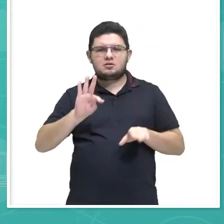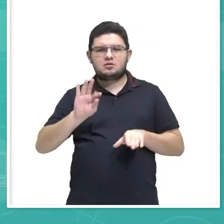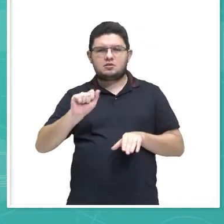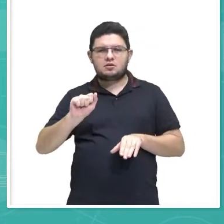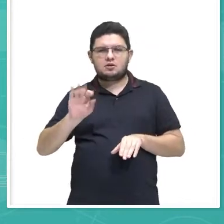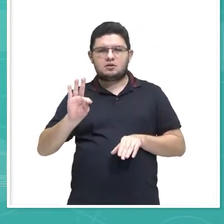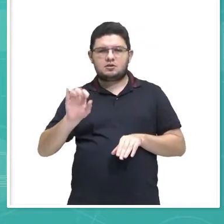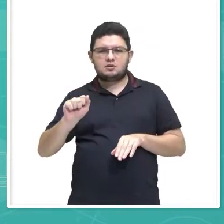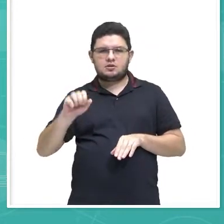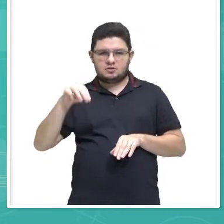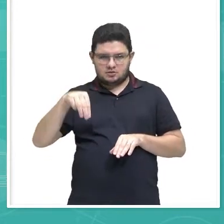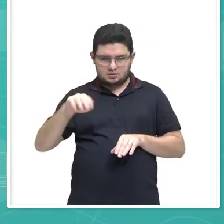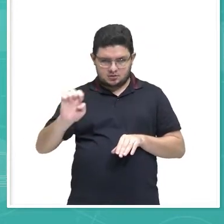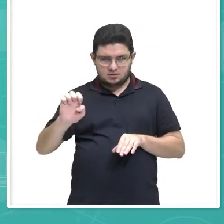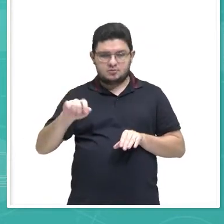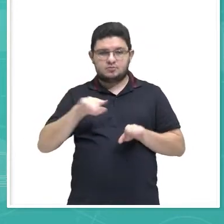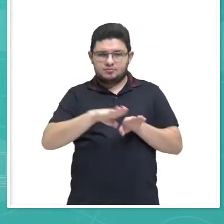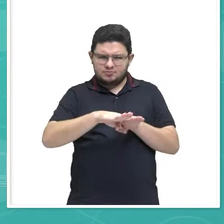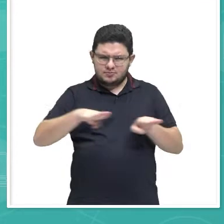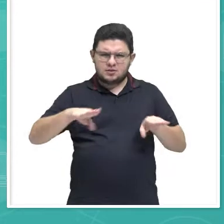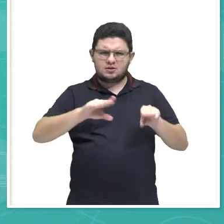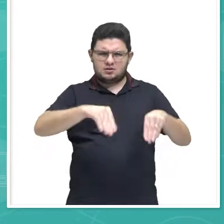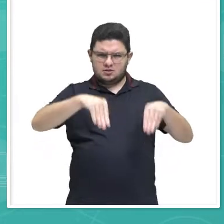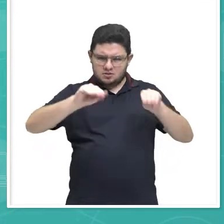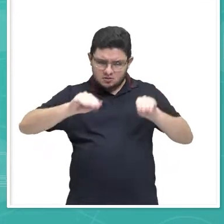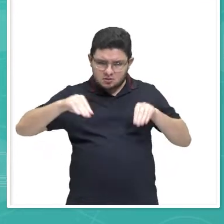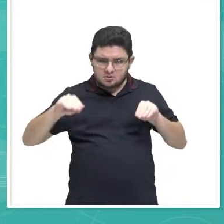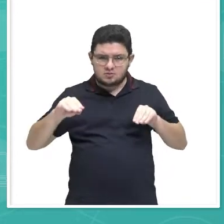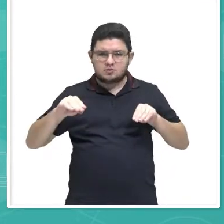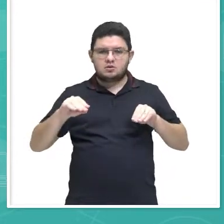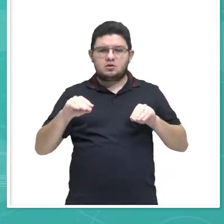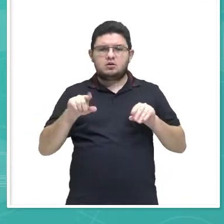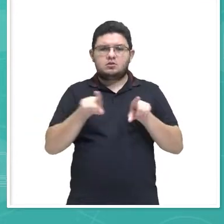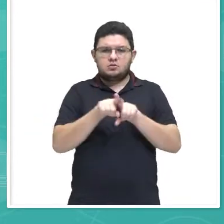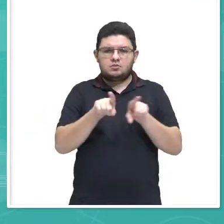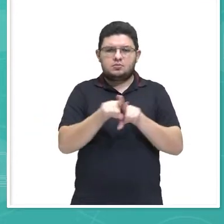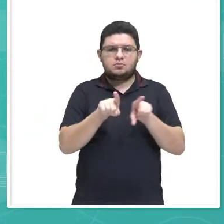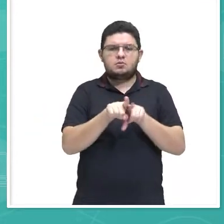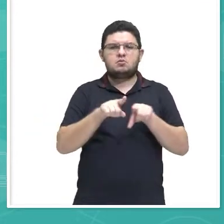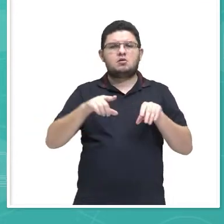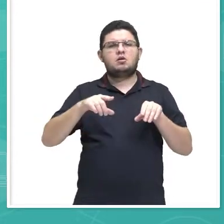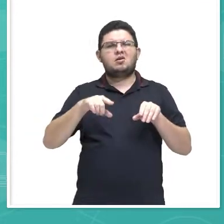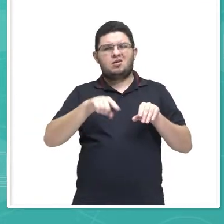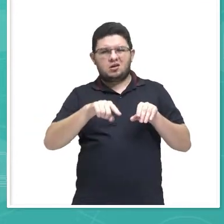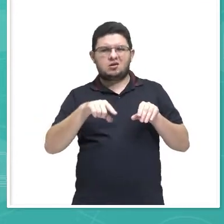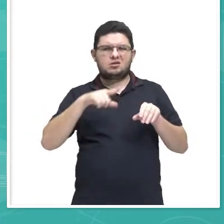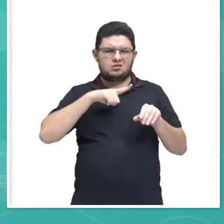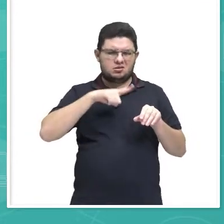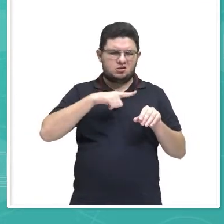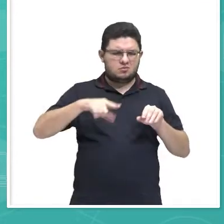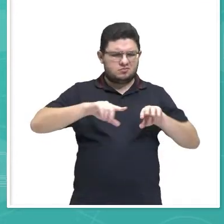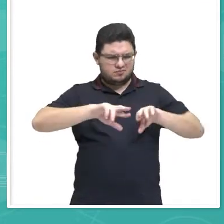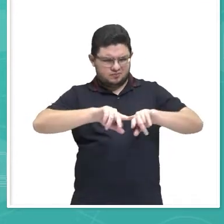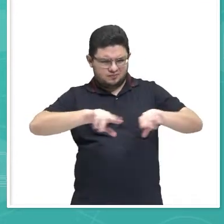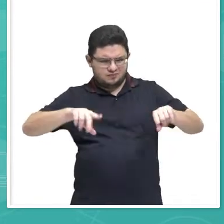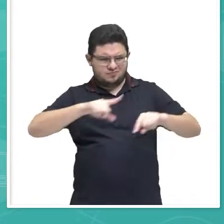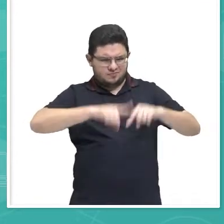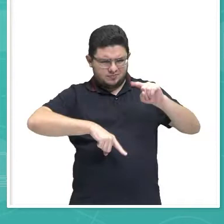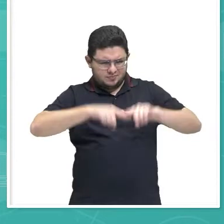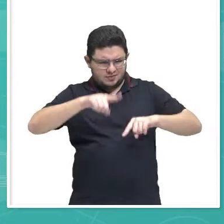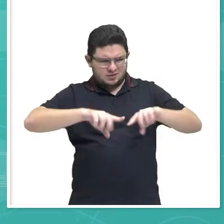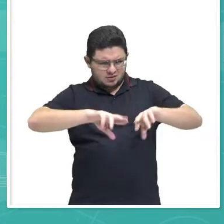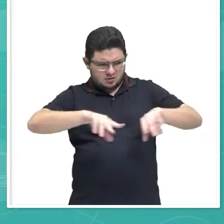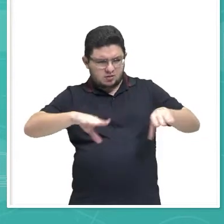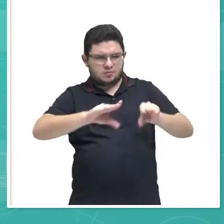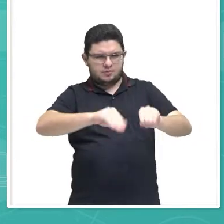aqui, às vezes, feito de tecido, pó de serragem, pó de borracha, ou então de EVA. Então, é